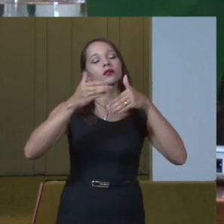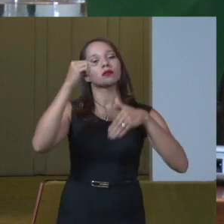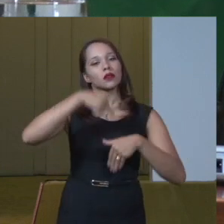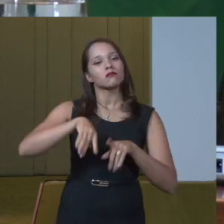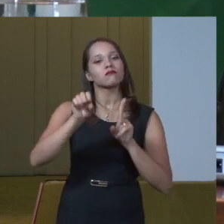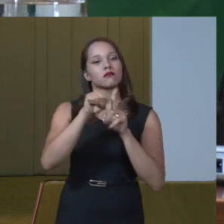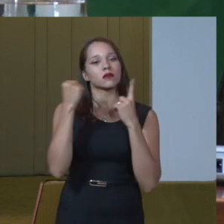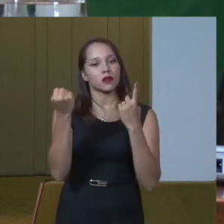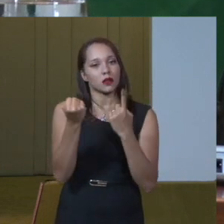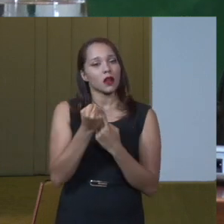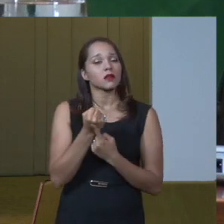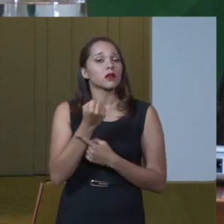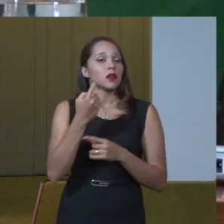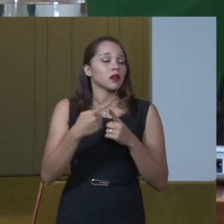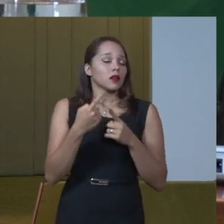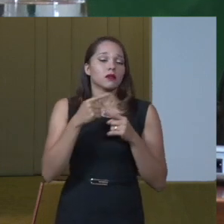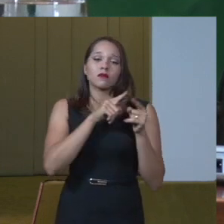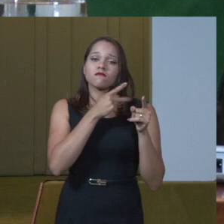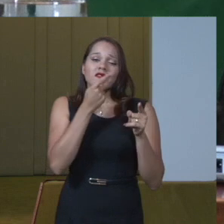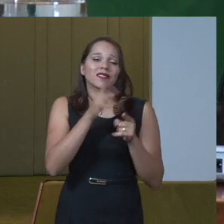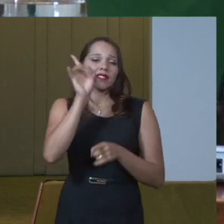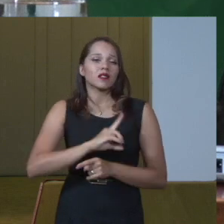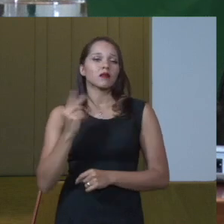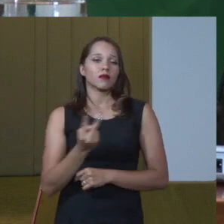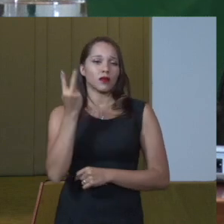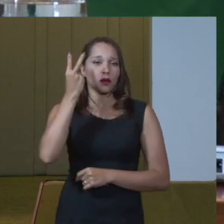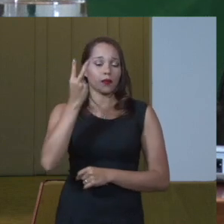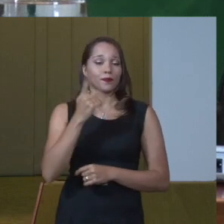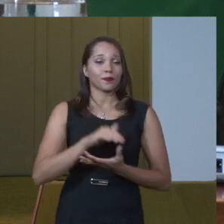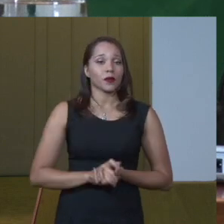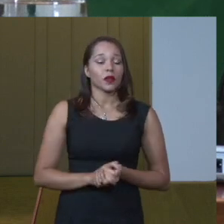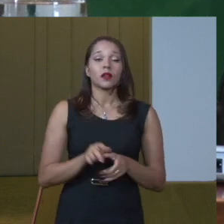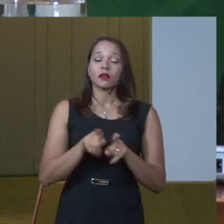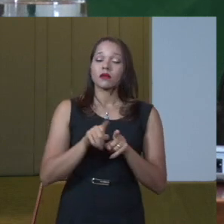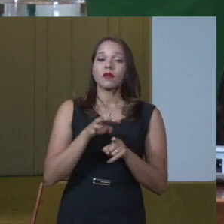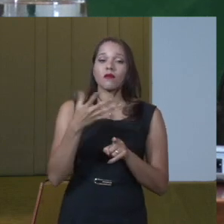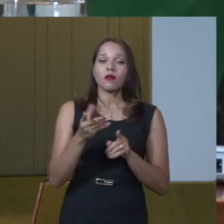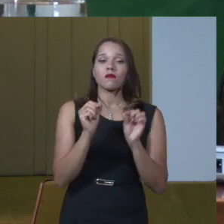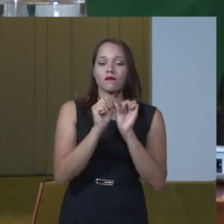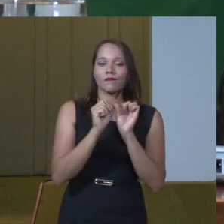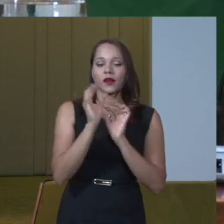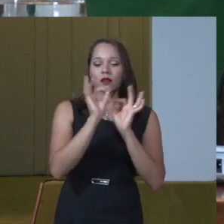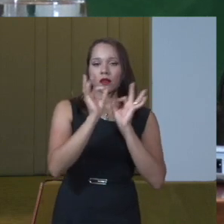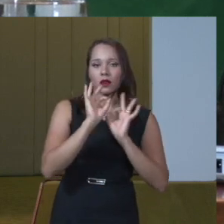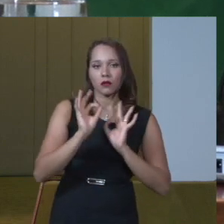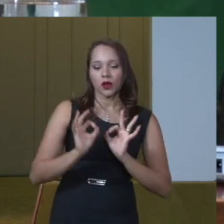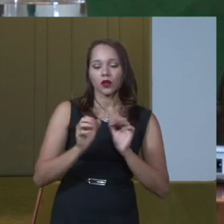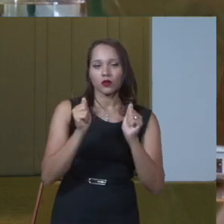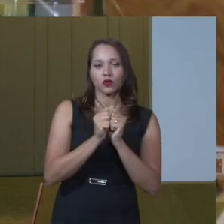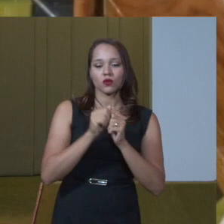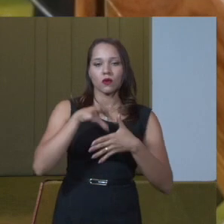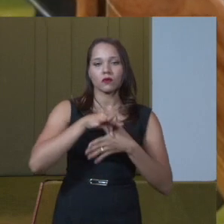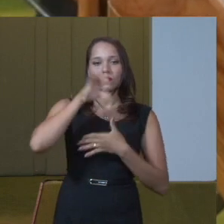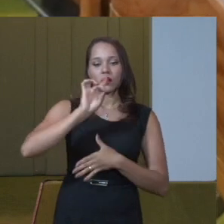nossa sociedade em termos de direitos e valores. A apresentação desse instrumento foi estabelecida juntamente com o